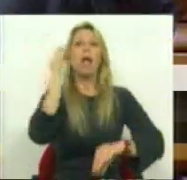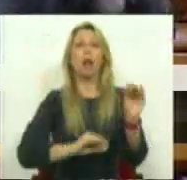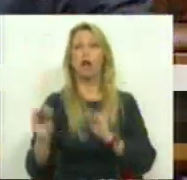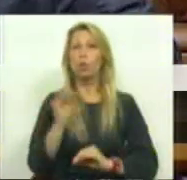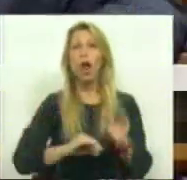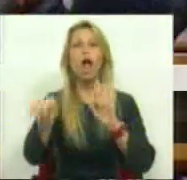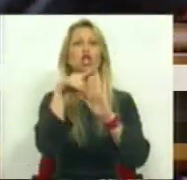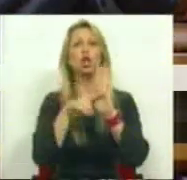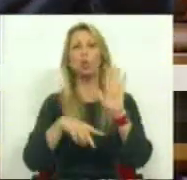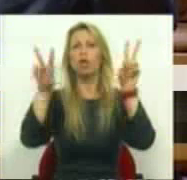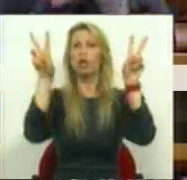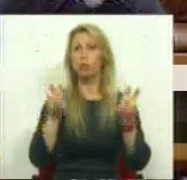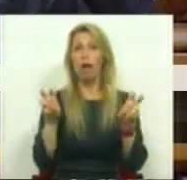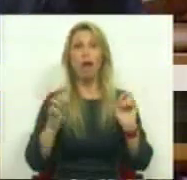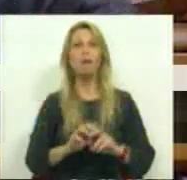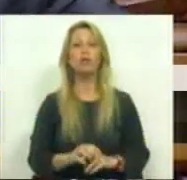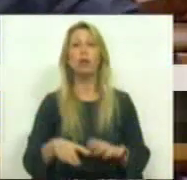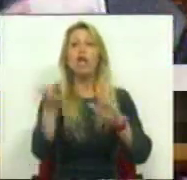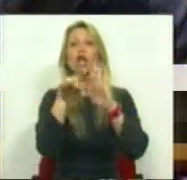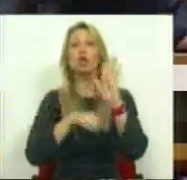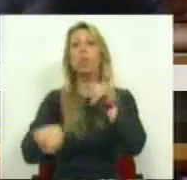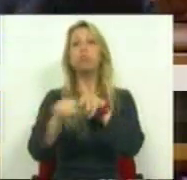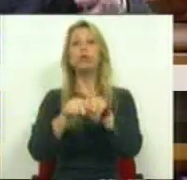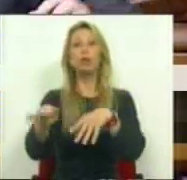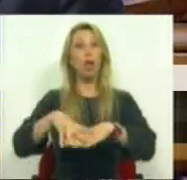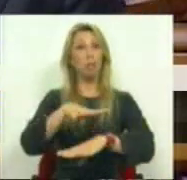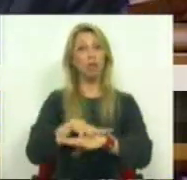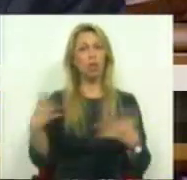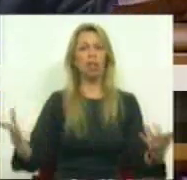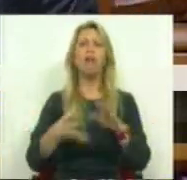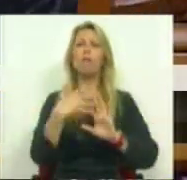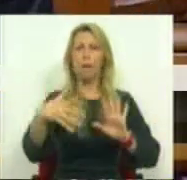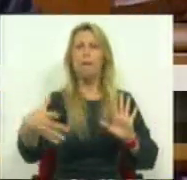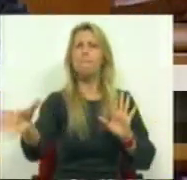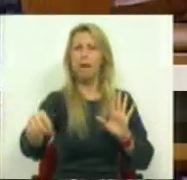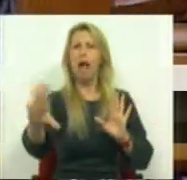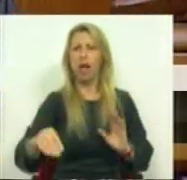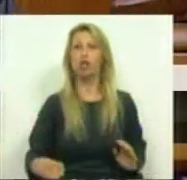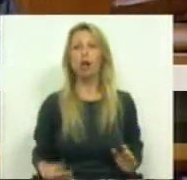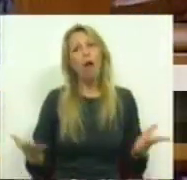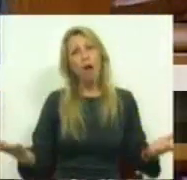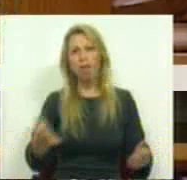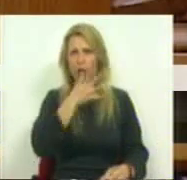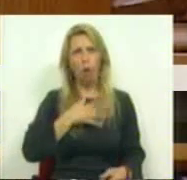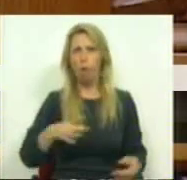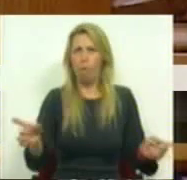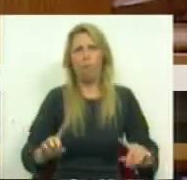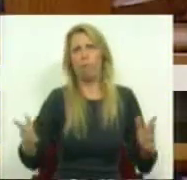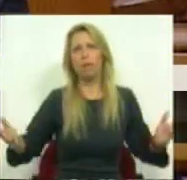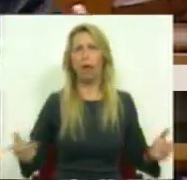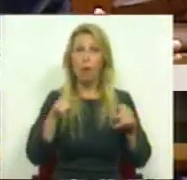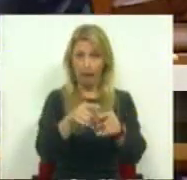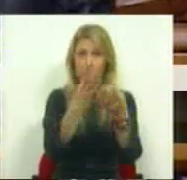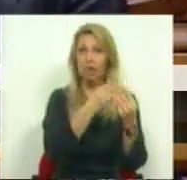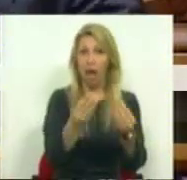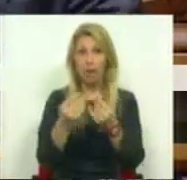estatuto de titulares, estatuto político-administrativo e por aí afora. E, portanto, não me venham dizer que nessas matérias todas